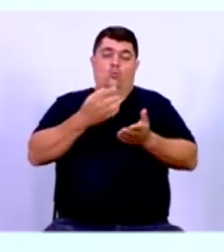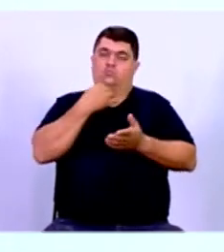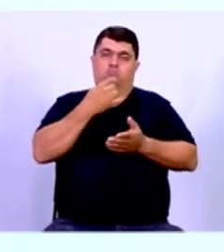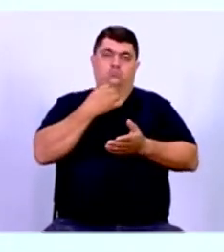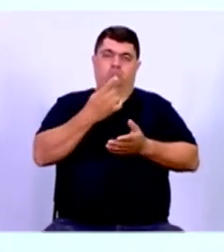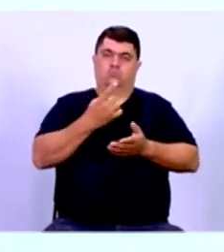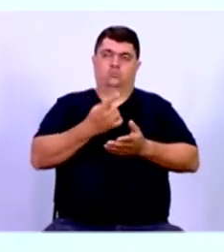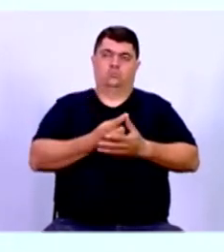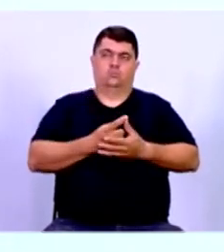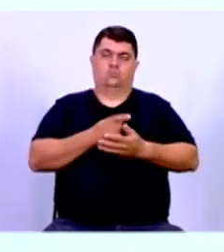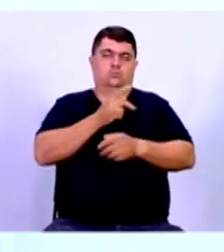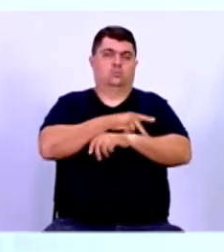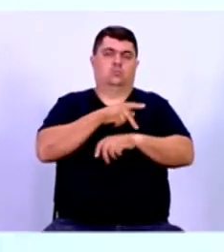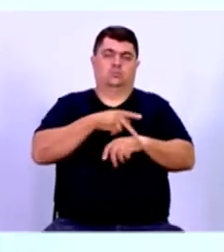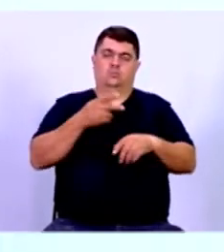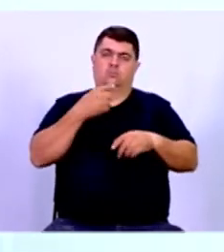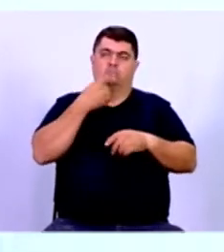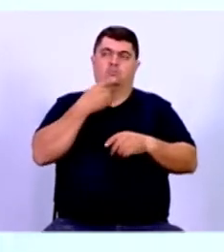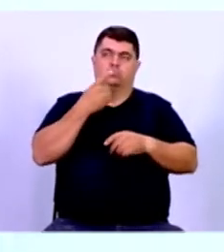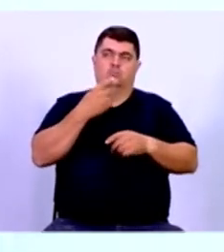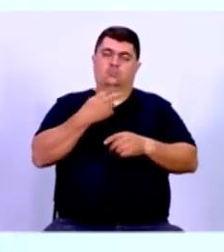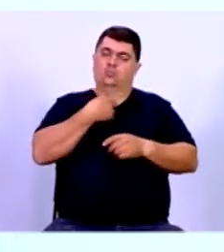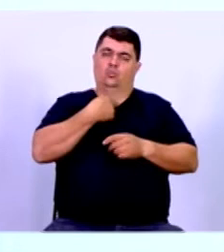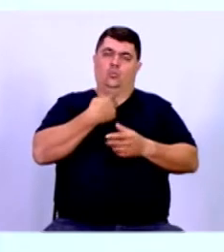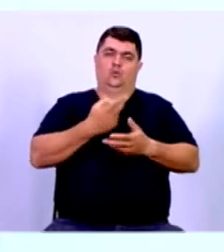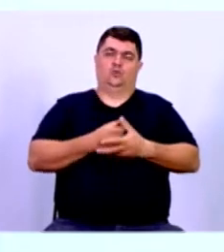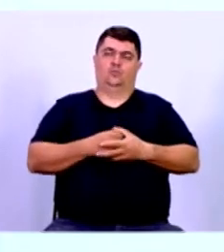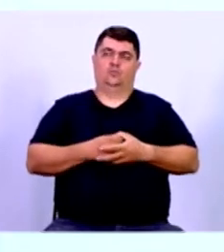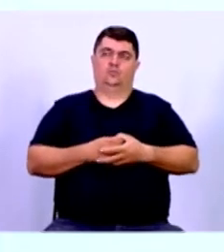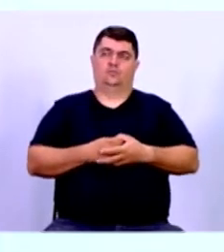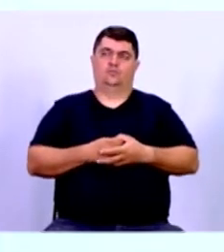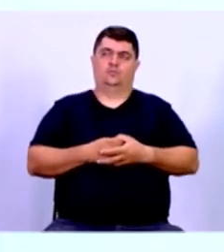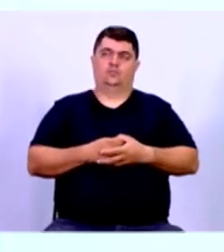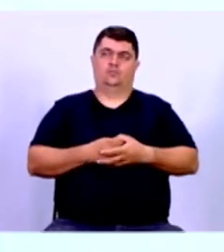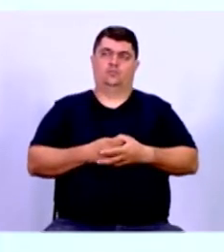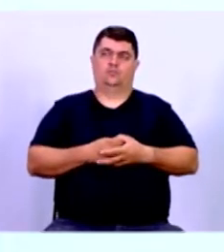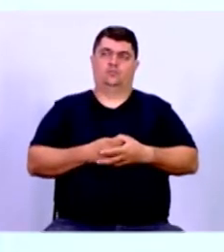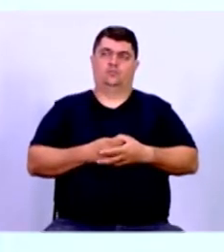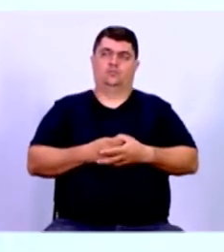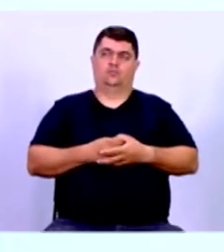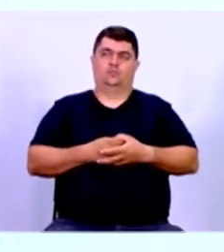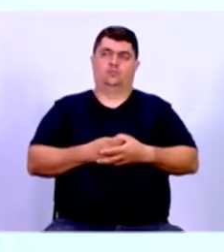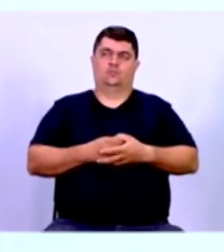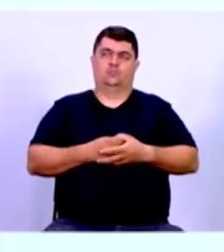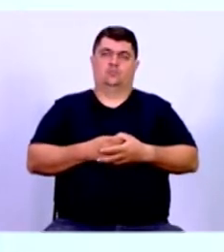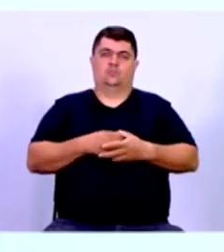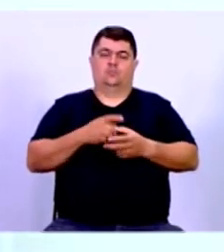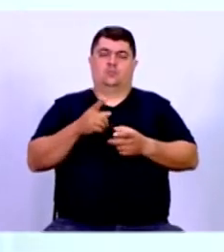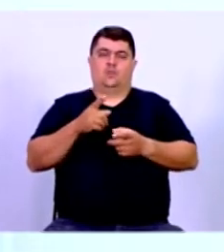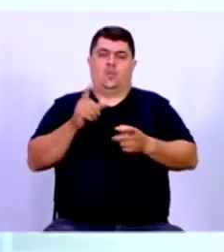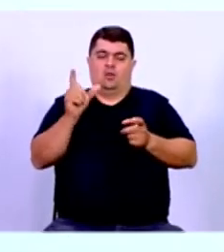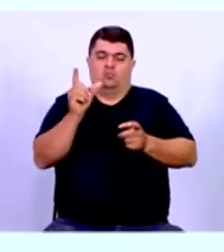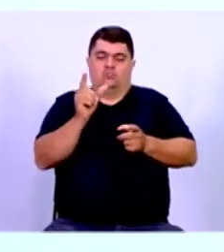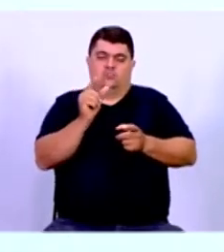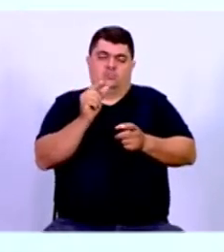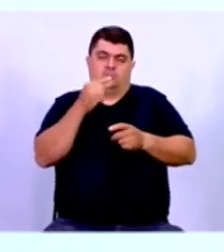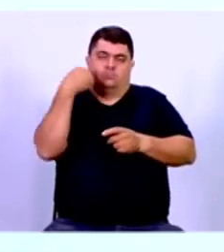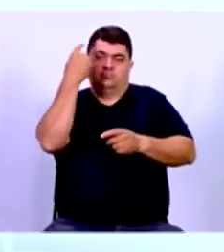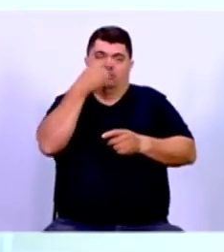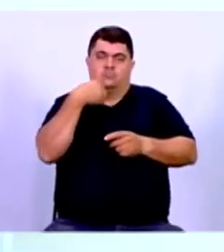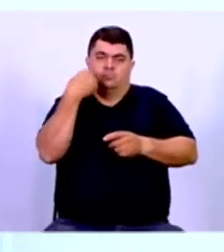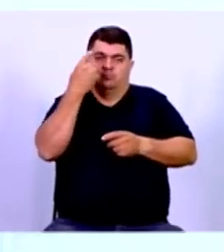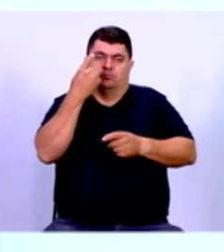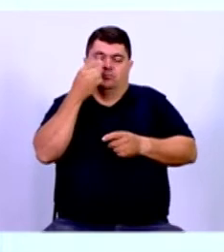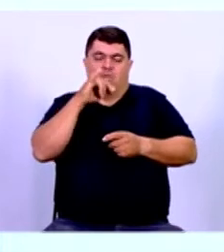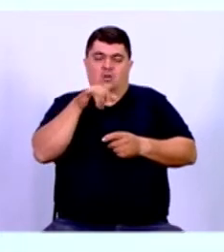ainda no projeto pedagógico do curso não está previsto esse aproveitamento. Então, na verdade, essa redução da carga horária de quem trabalha para